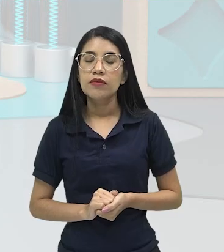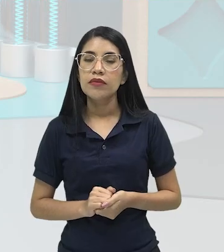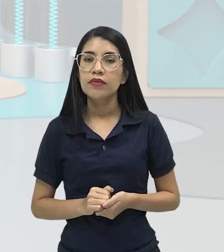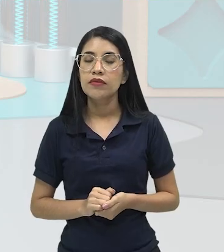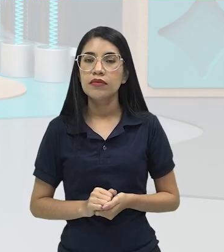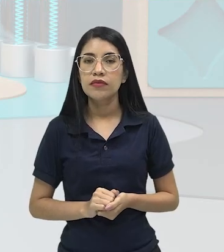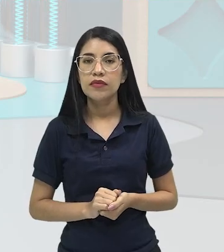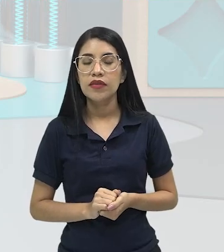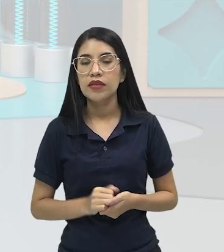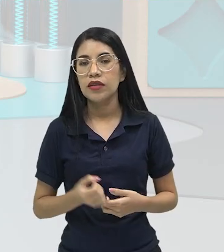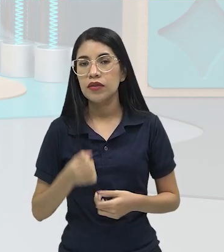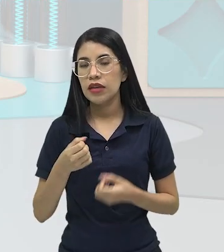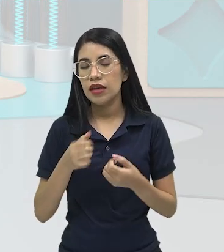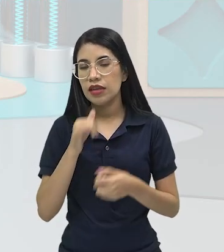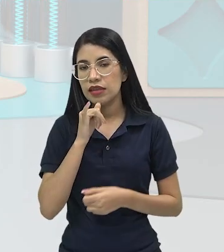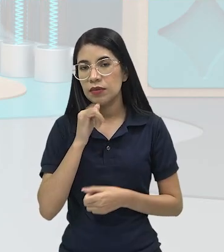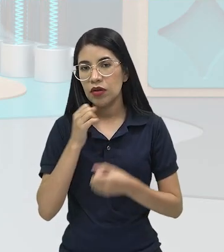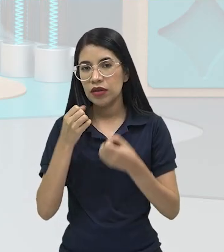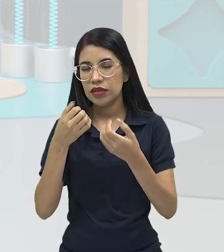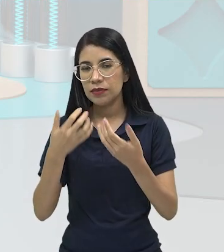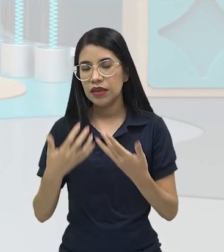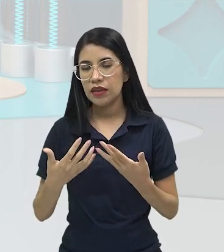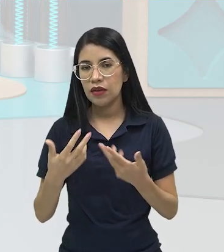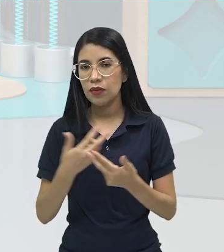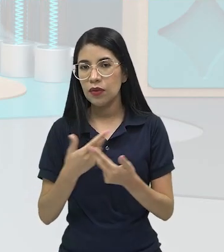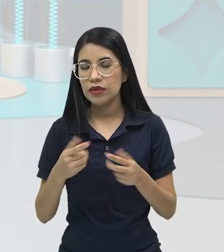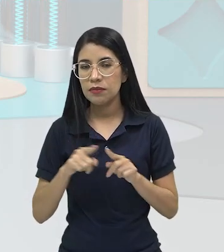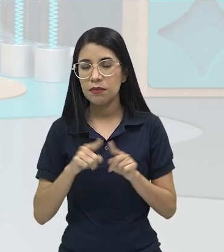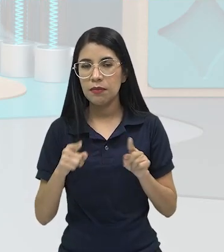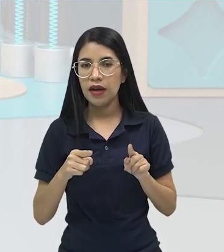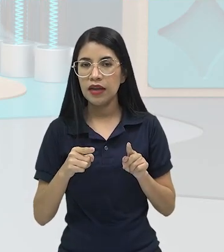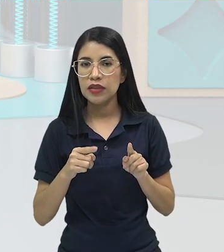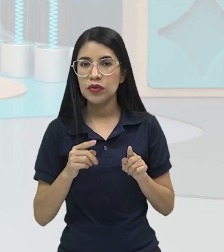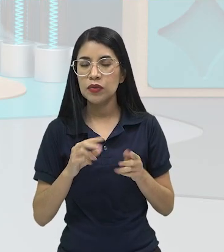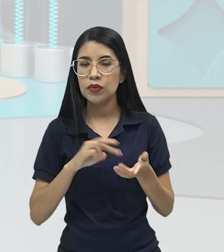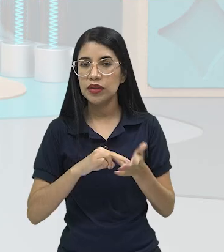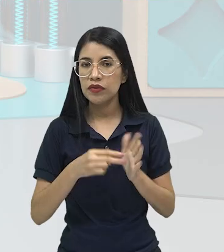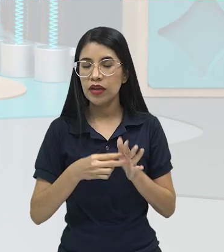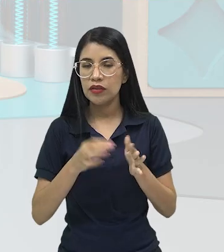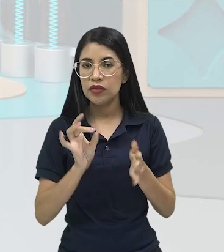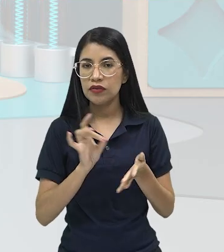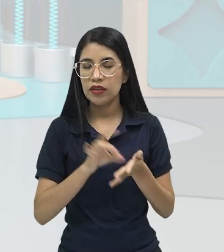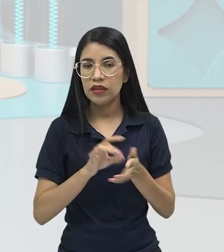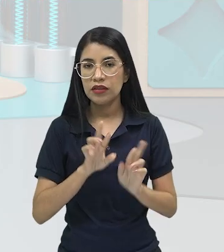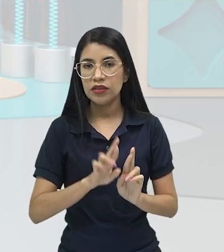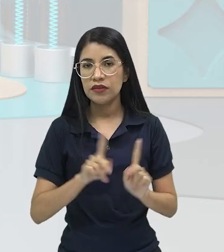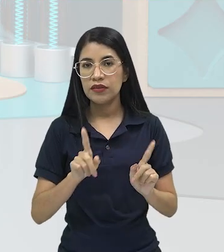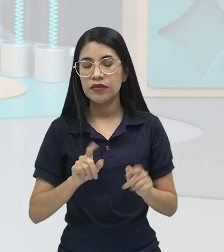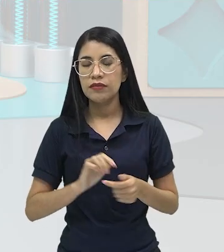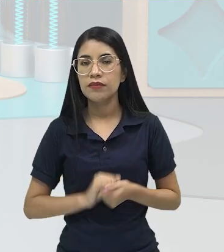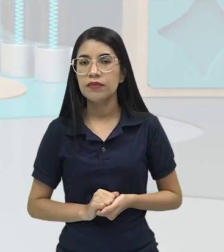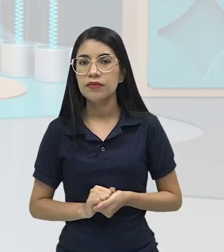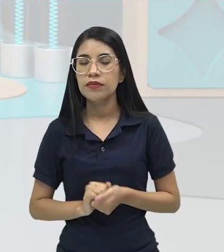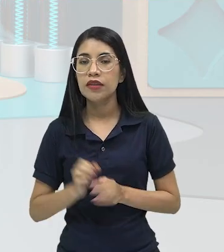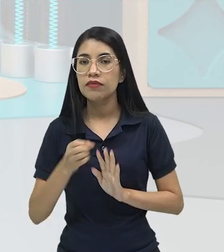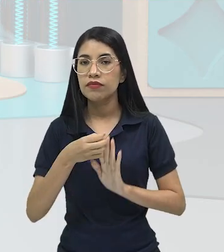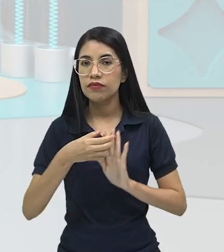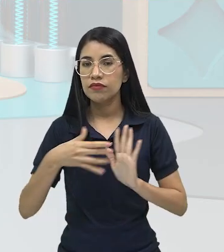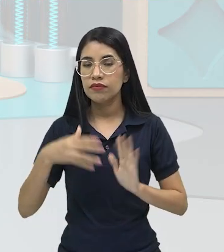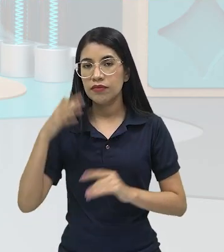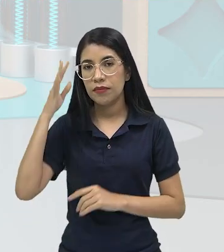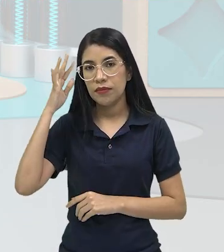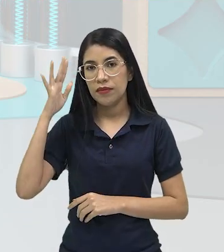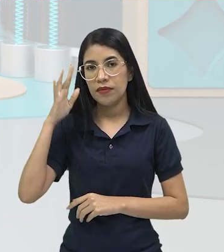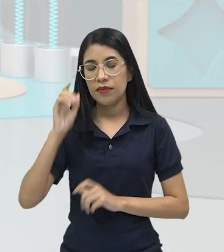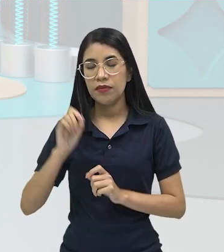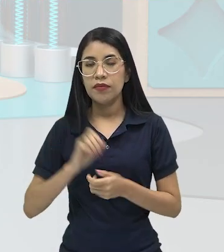algo, mas, na verdade, você está querendo dizer outra coisa. Então, muito bem. Então, as figuras de pensamento, elas são caracterizadas